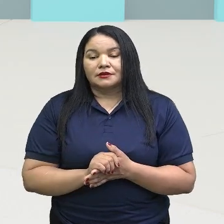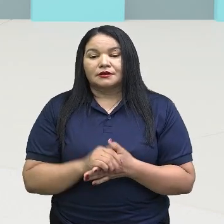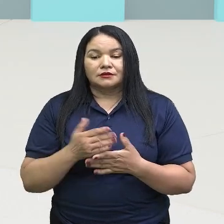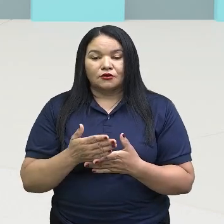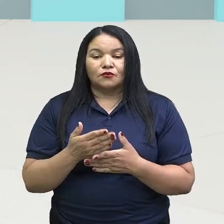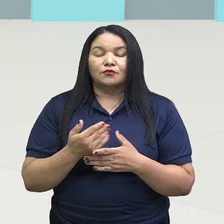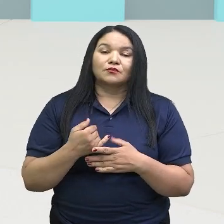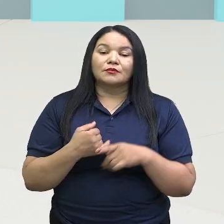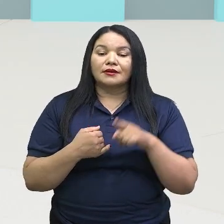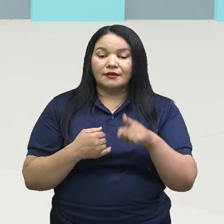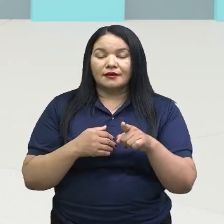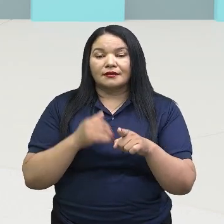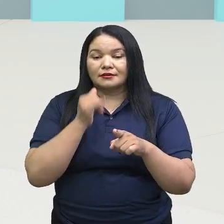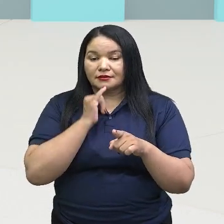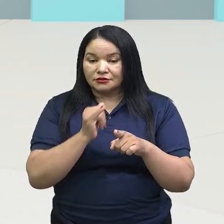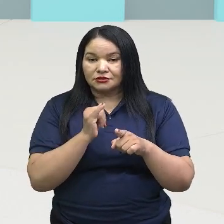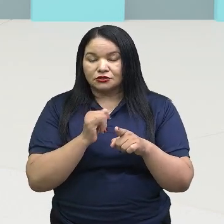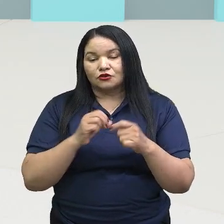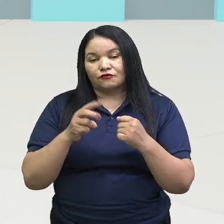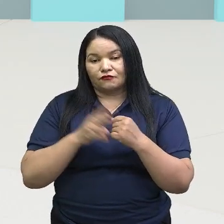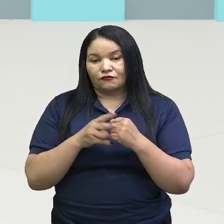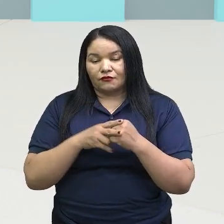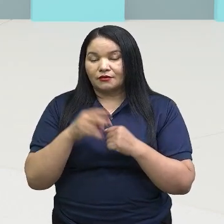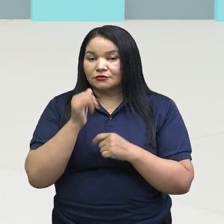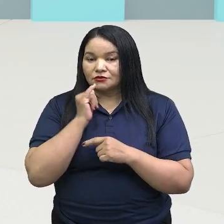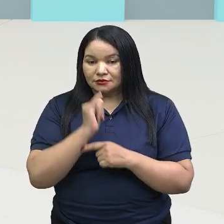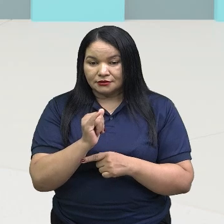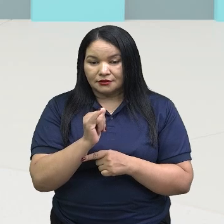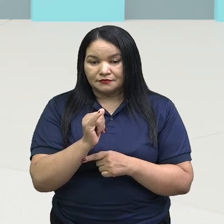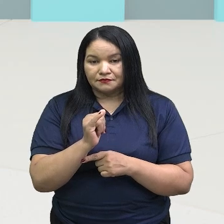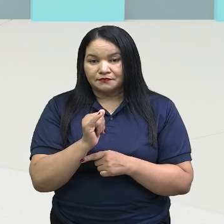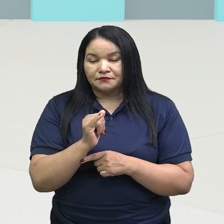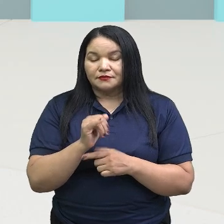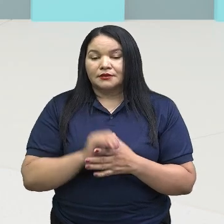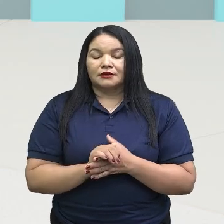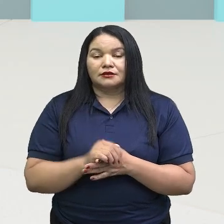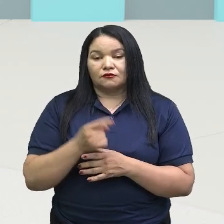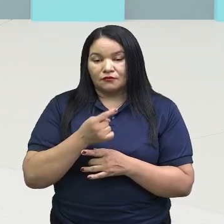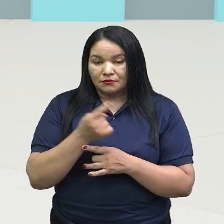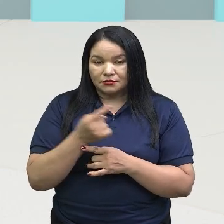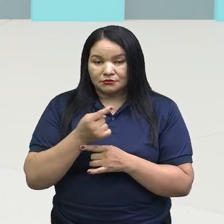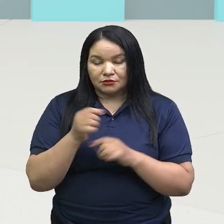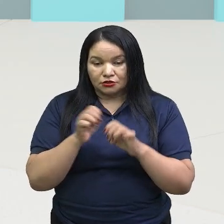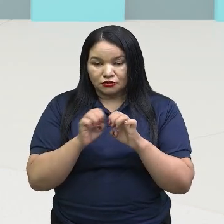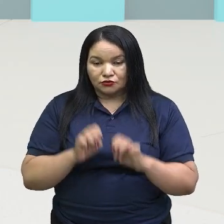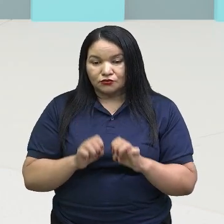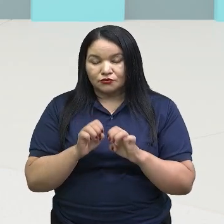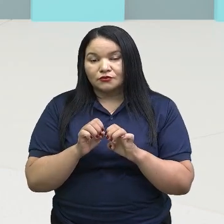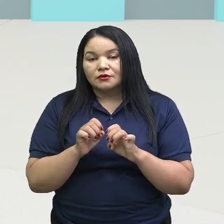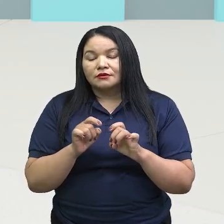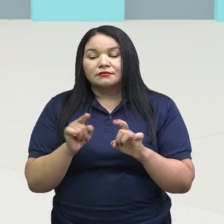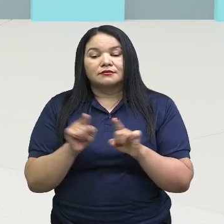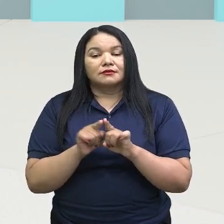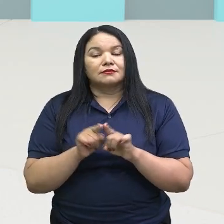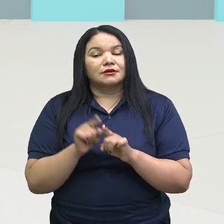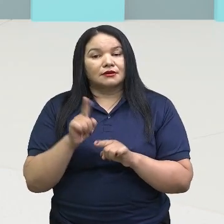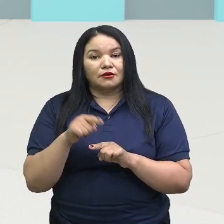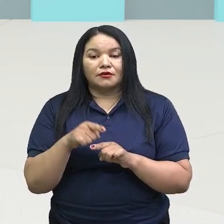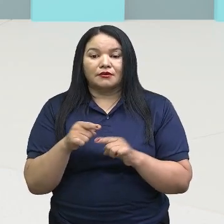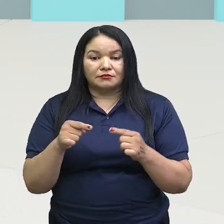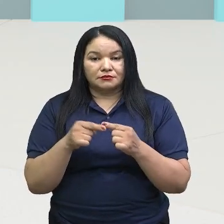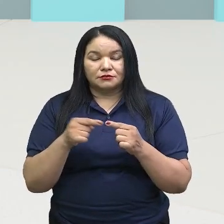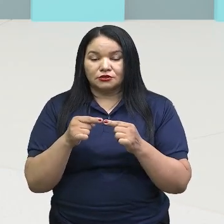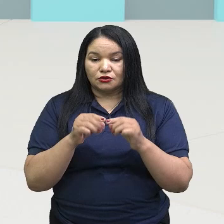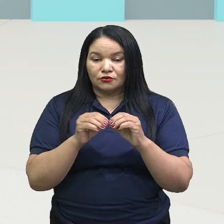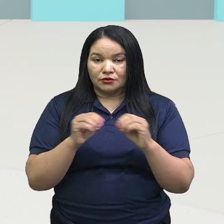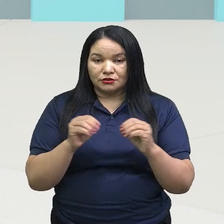ela disse, verbo dizer. Então, nós temos uma primeira estrutura, e essa primeira estrutura é uma oração, porque é